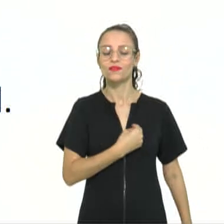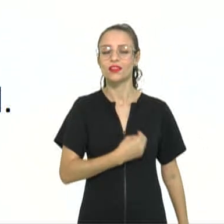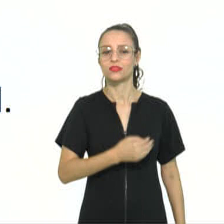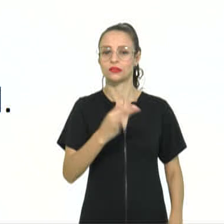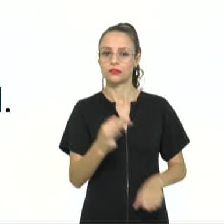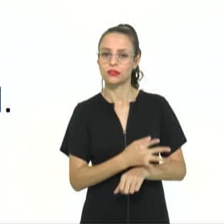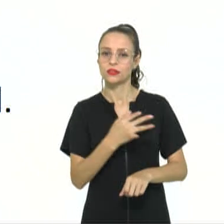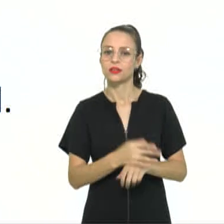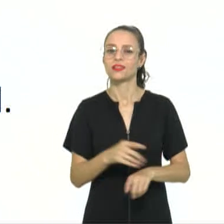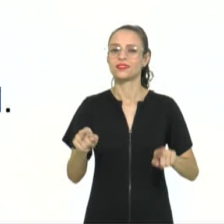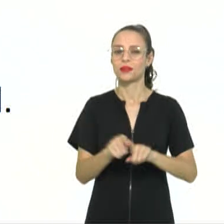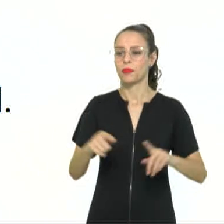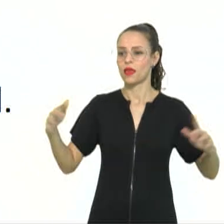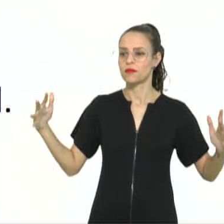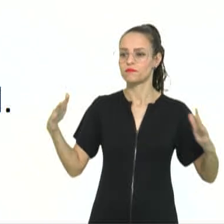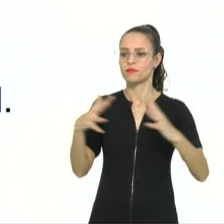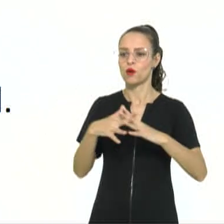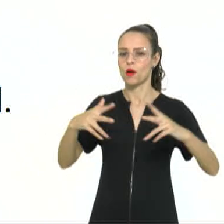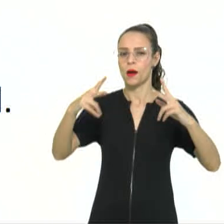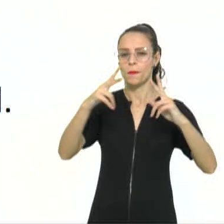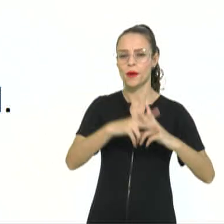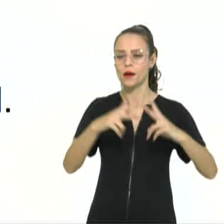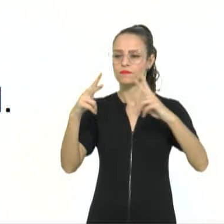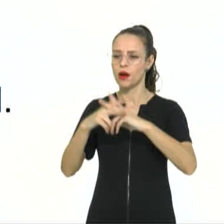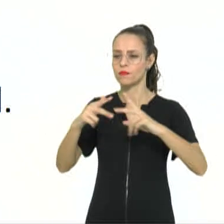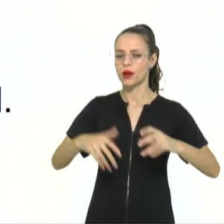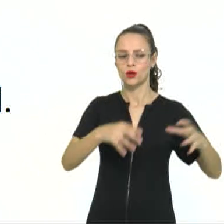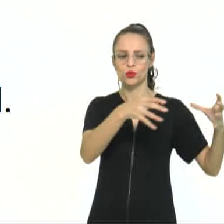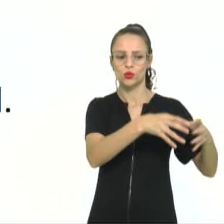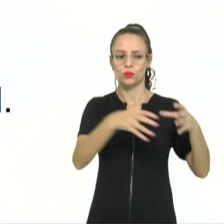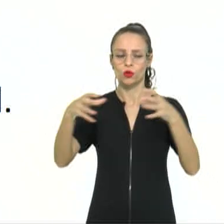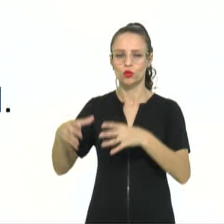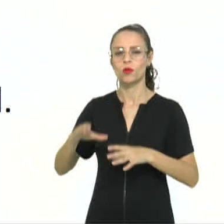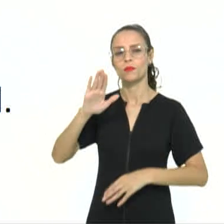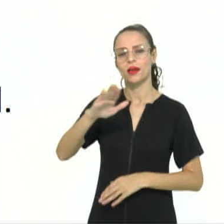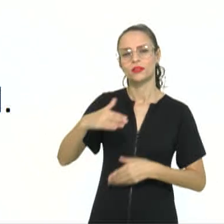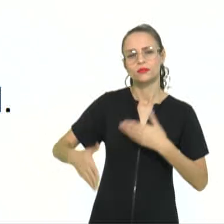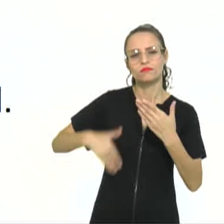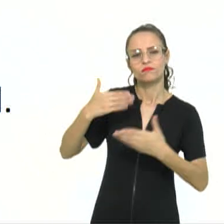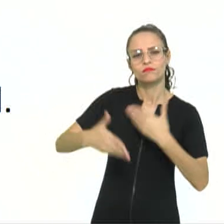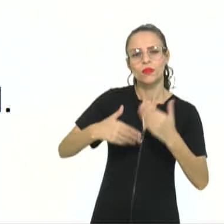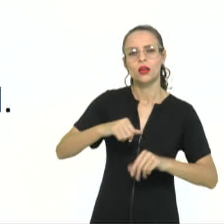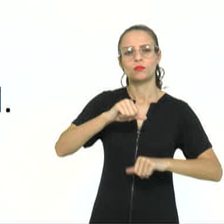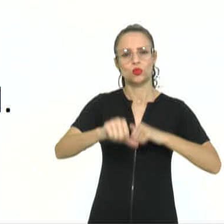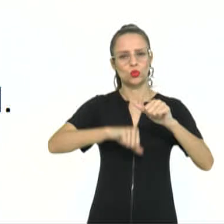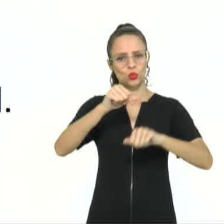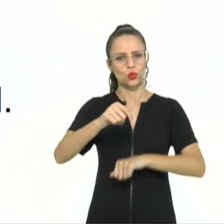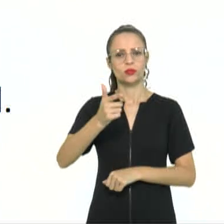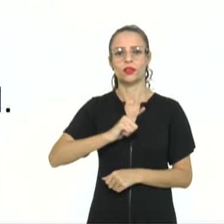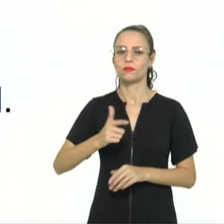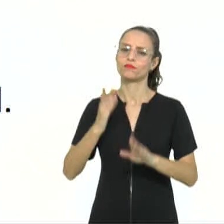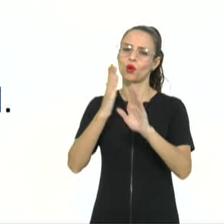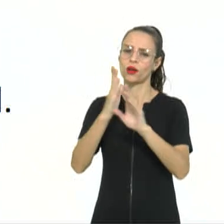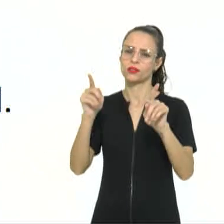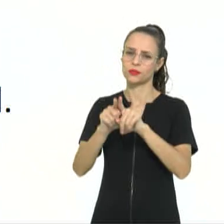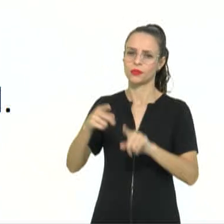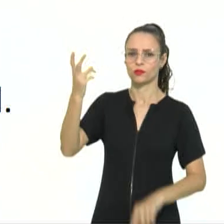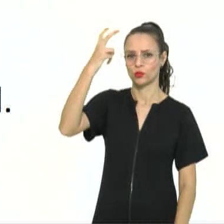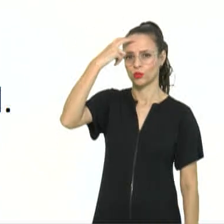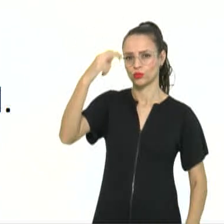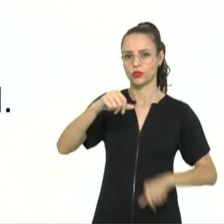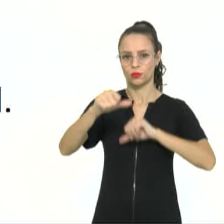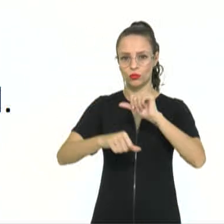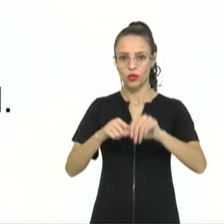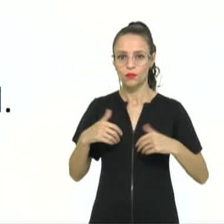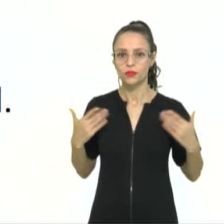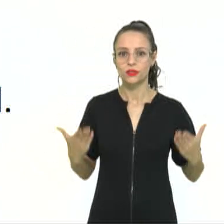batalhas travadas entre as tribos. Através dos tempos, né, sofreu mudanças decorrentes das próprias modificações culturais. Com isso, além